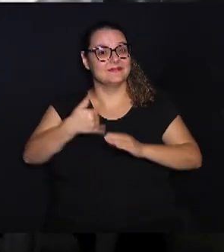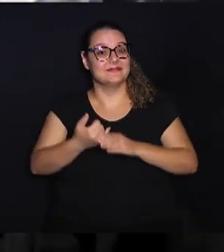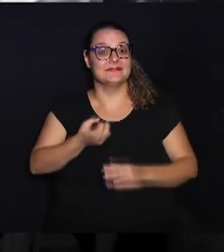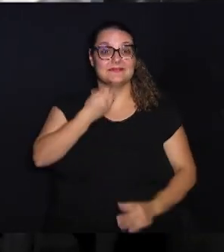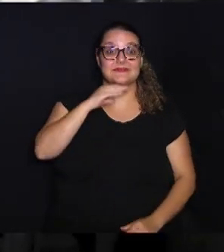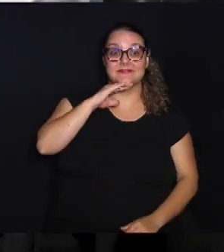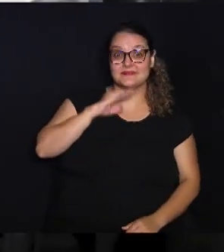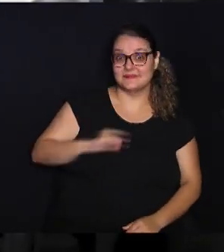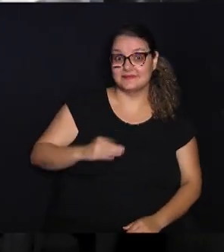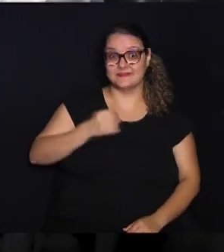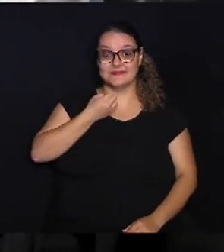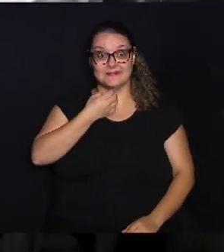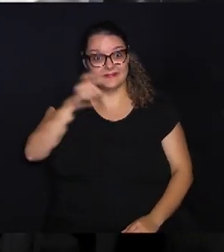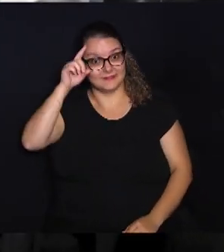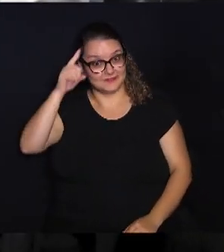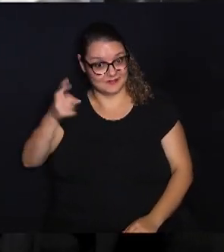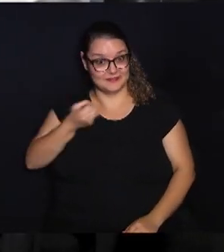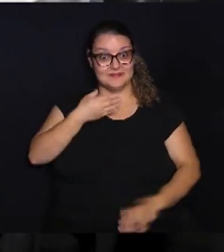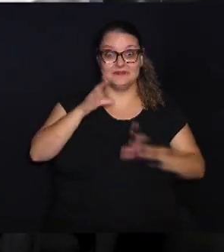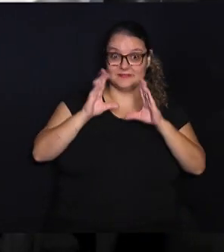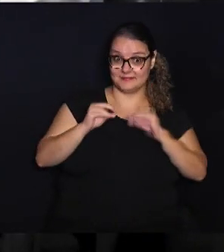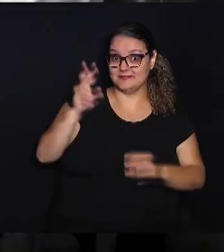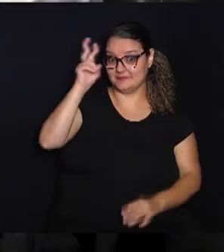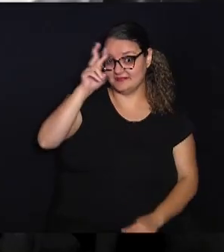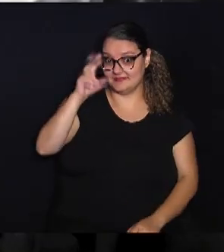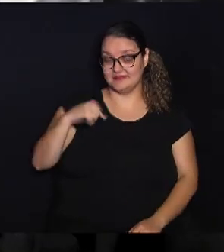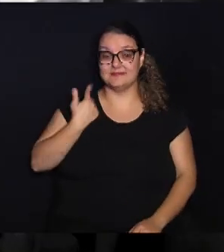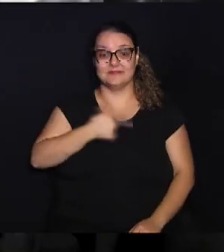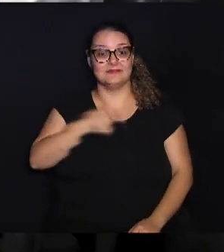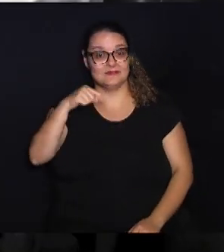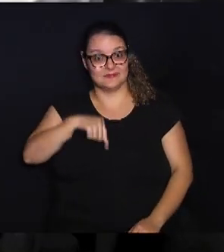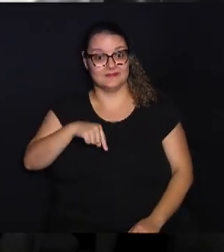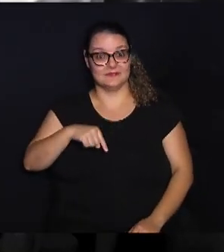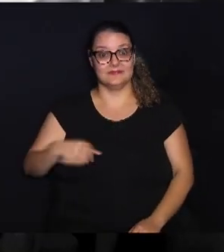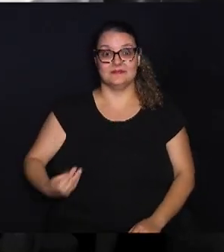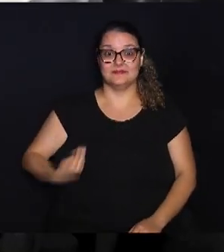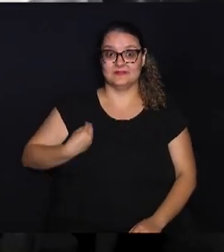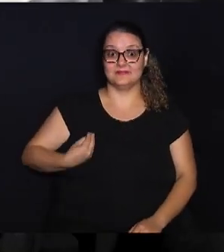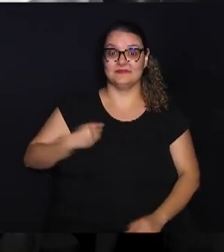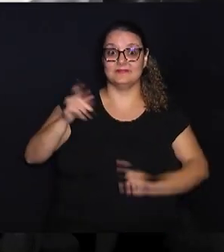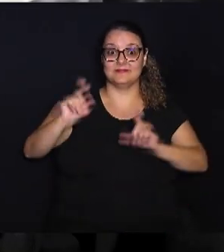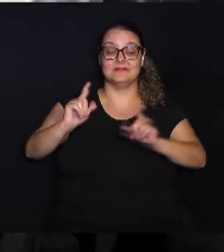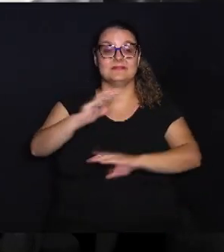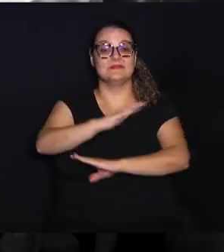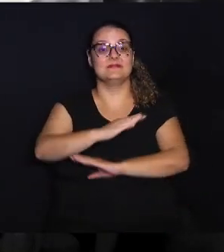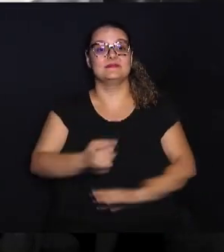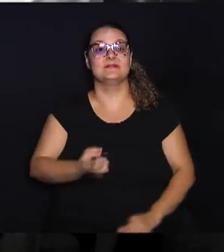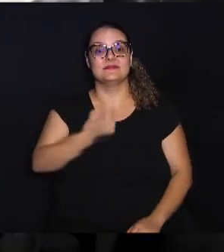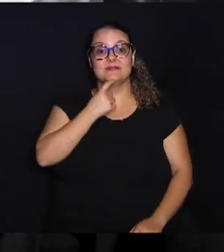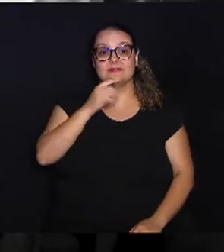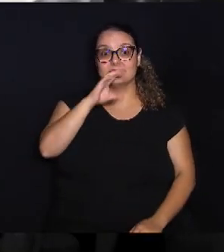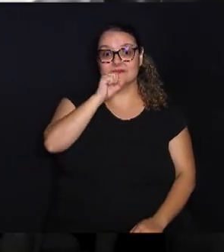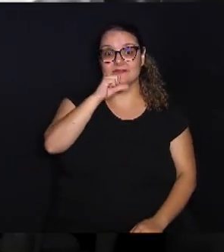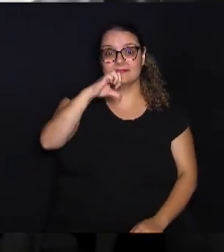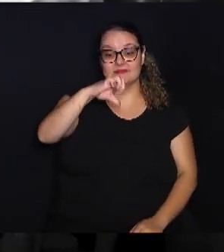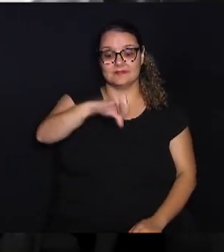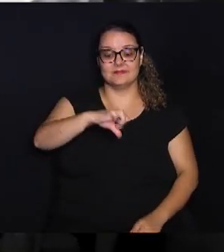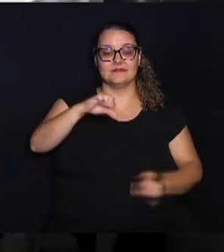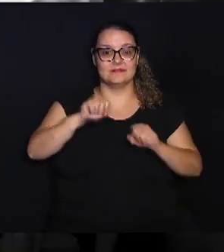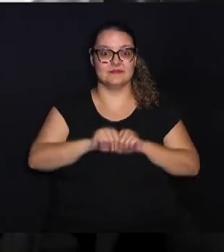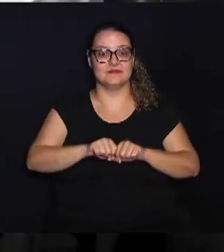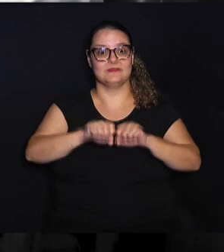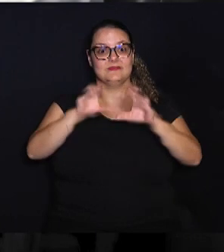boa noite. Lembrando, hein, que a gente está no ar pela TV Câmara Campinas no sábado às 9 horas